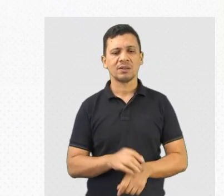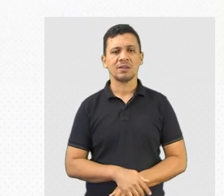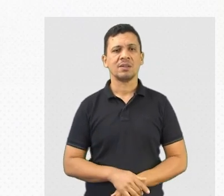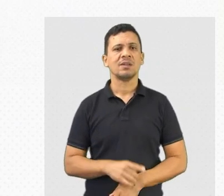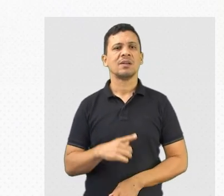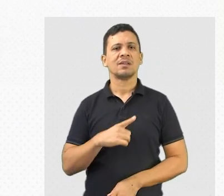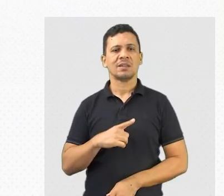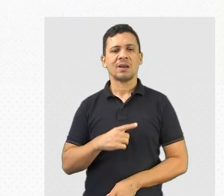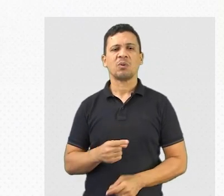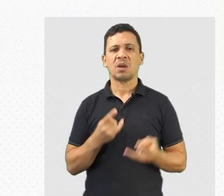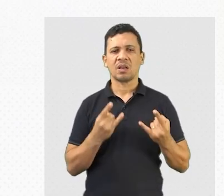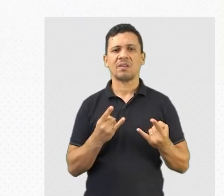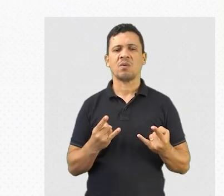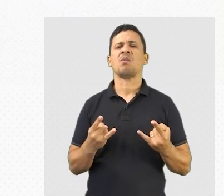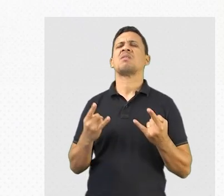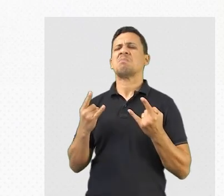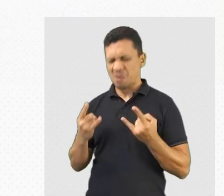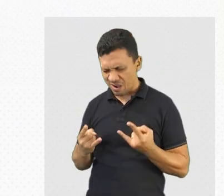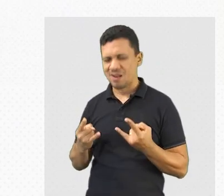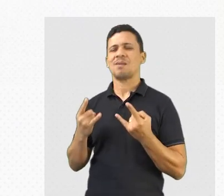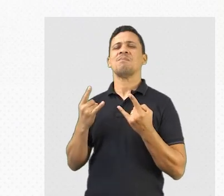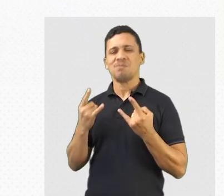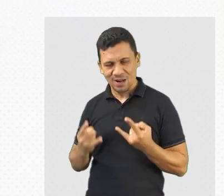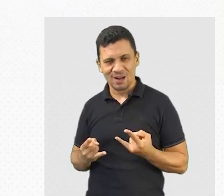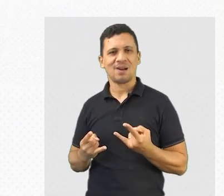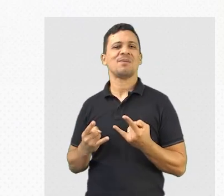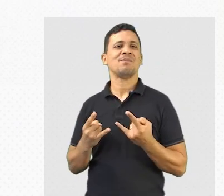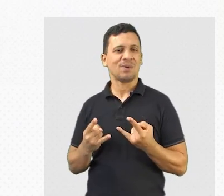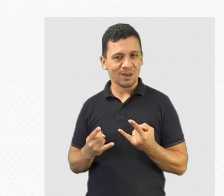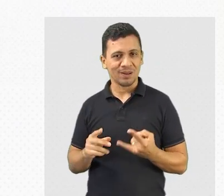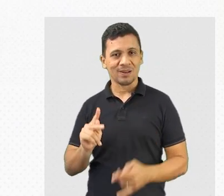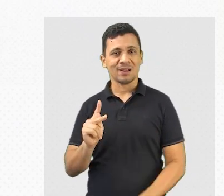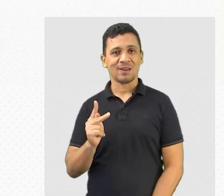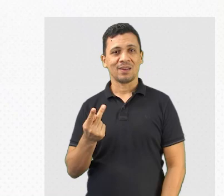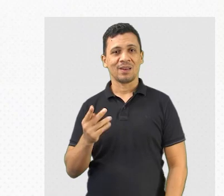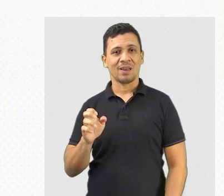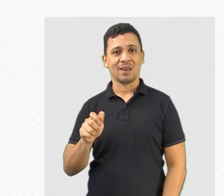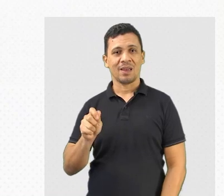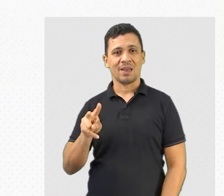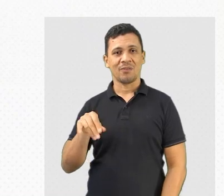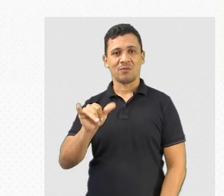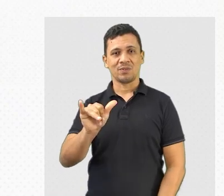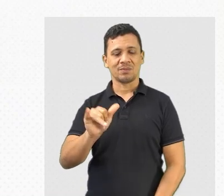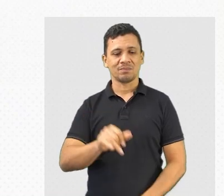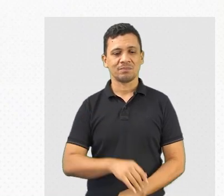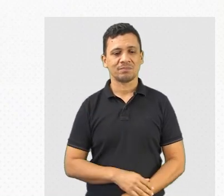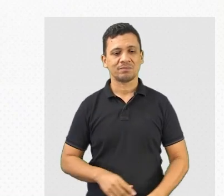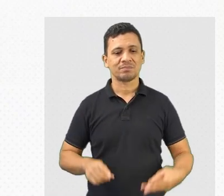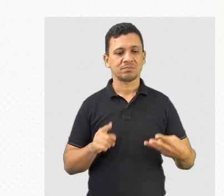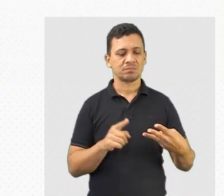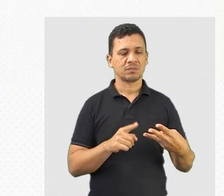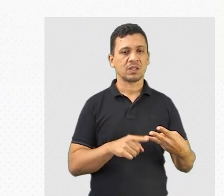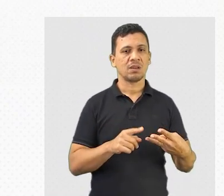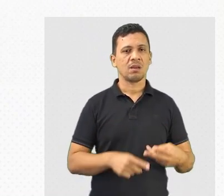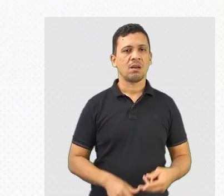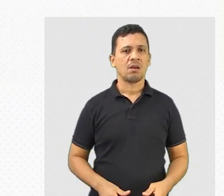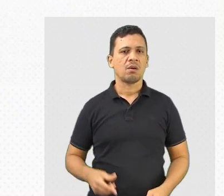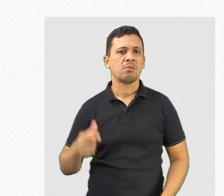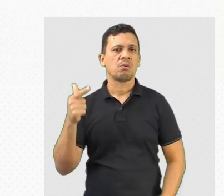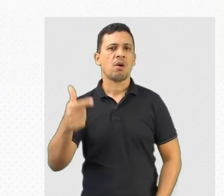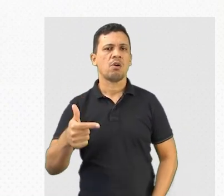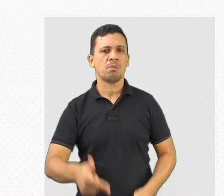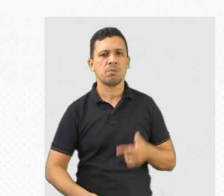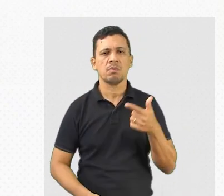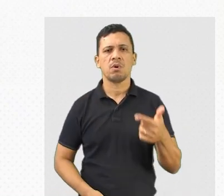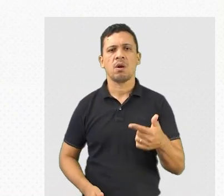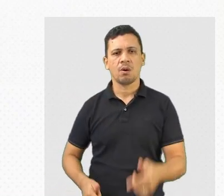é aquele rock mais pesado, tá bom? Na sequência, a gente tem o hip hop e o rap. Sabe o